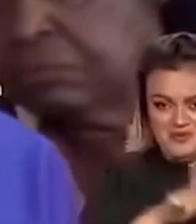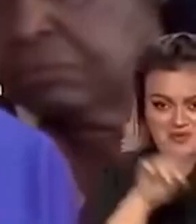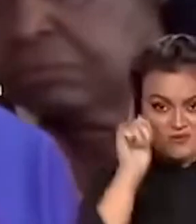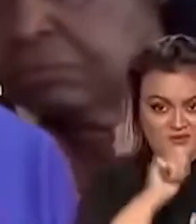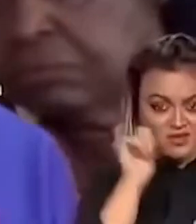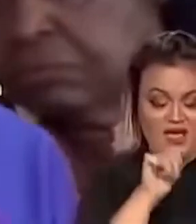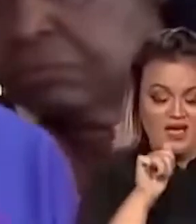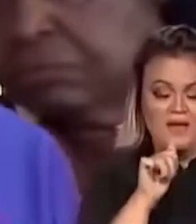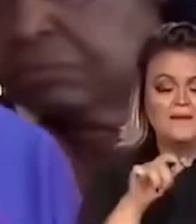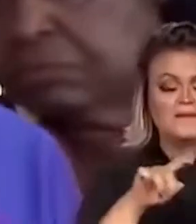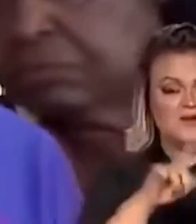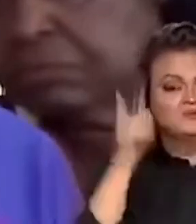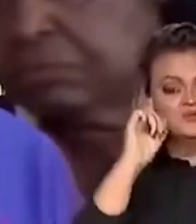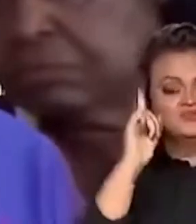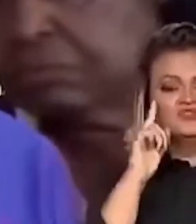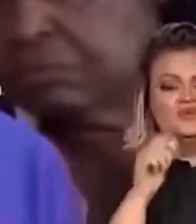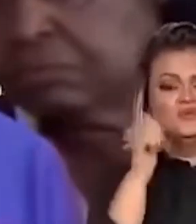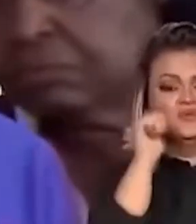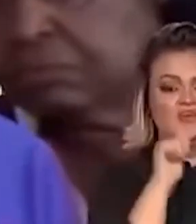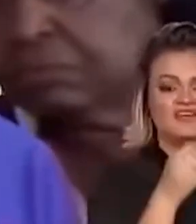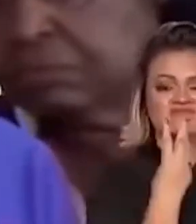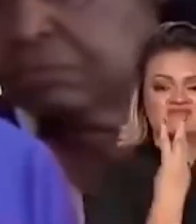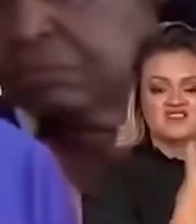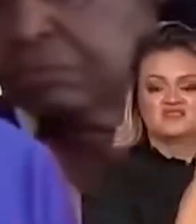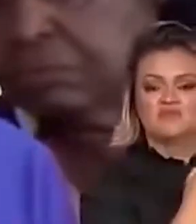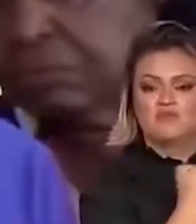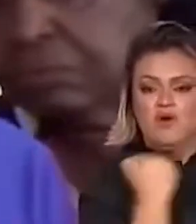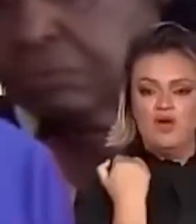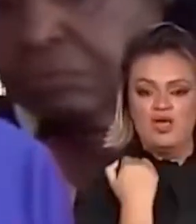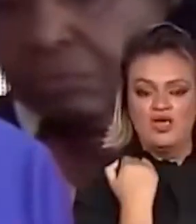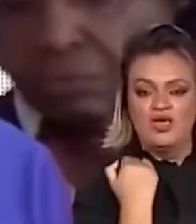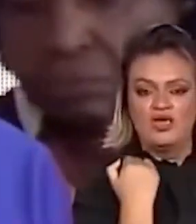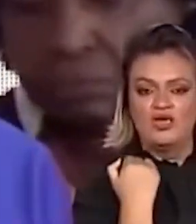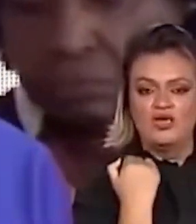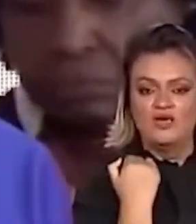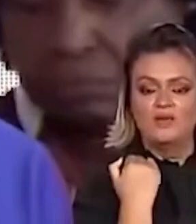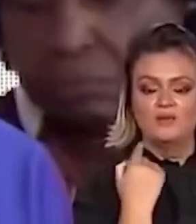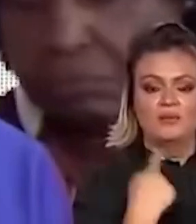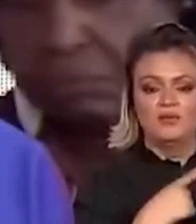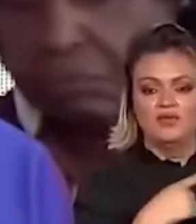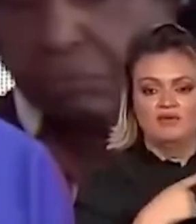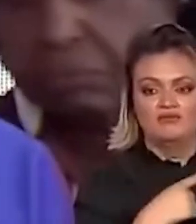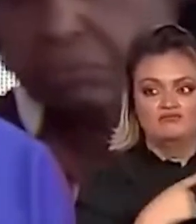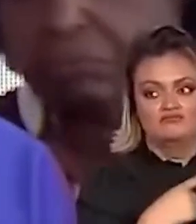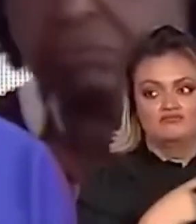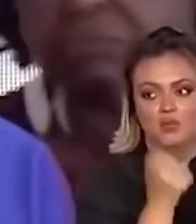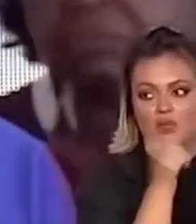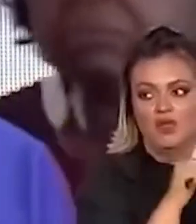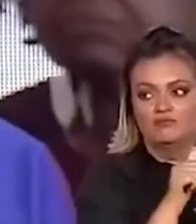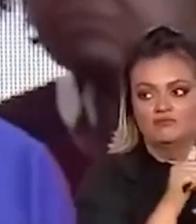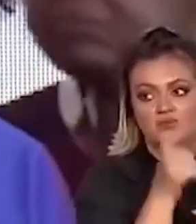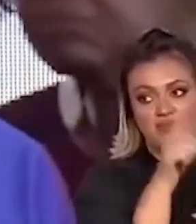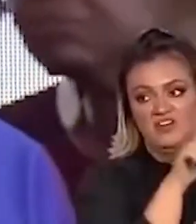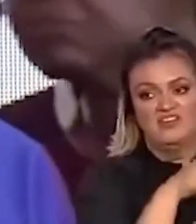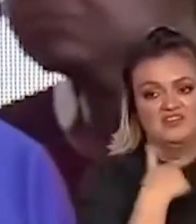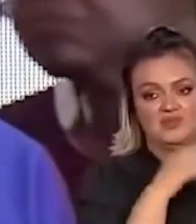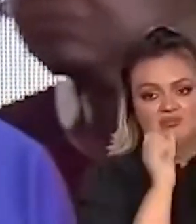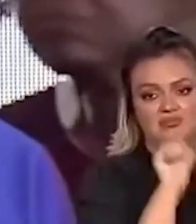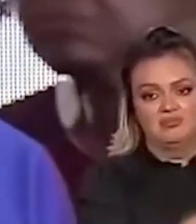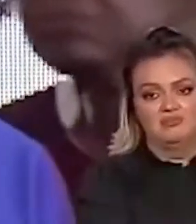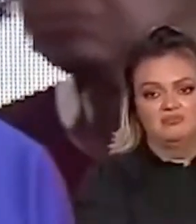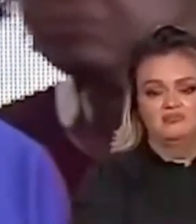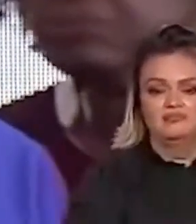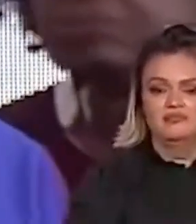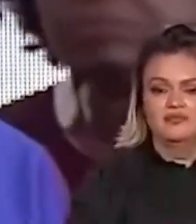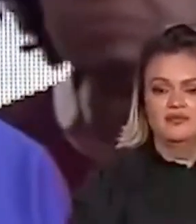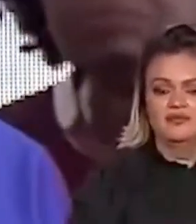Mulheres, 3 brasileiras são assassinadas pelo simples fato de serem mulheres.